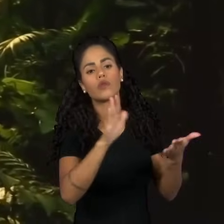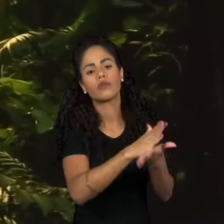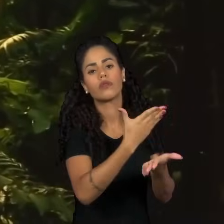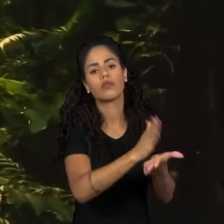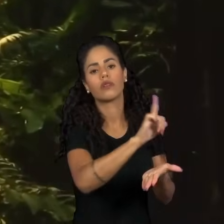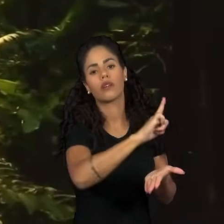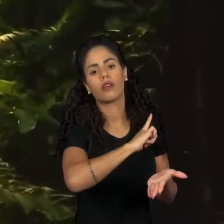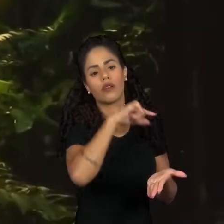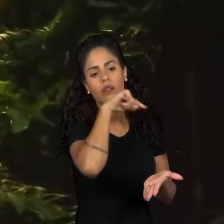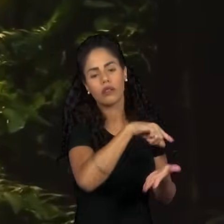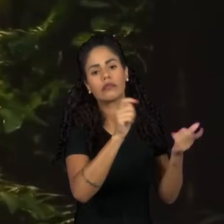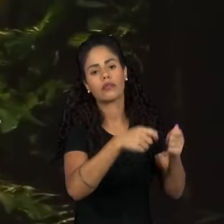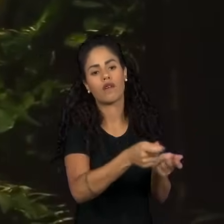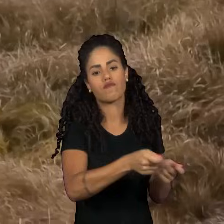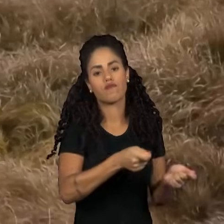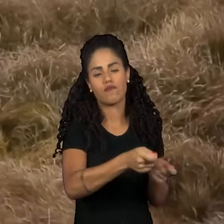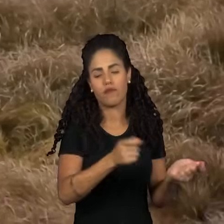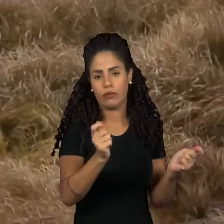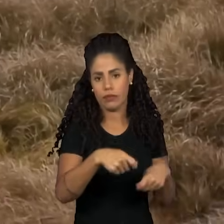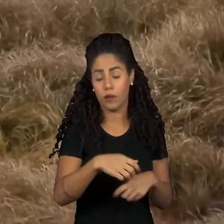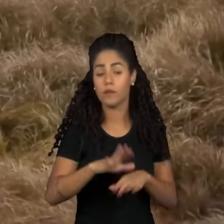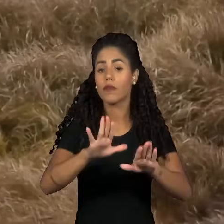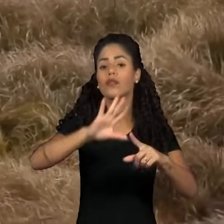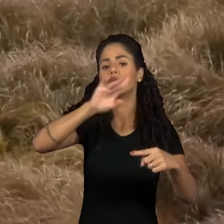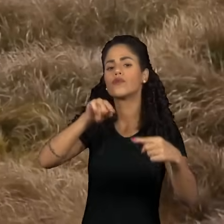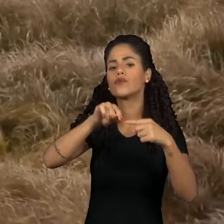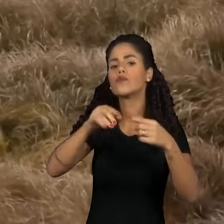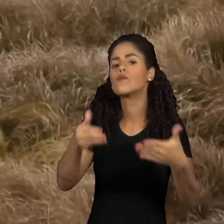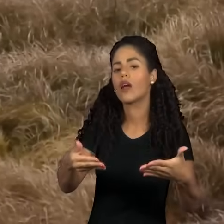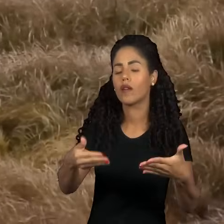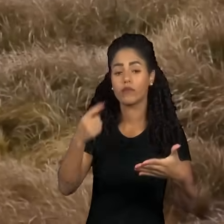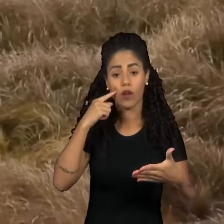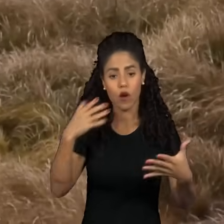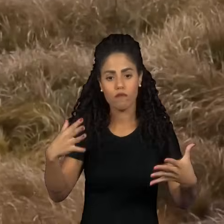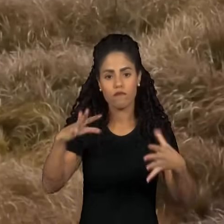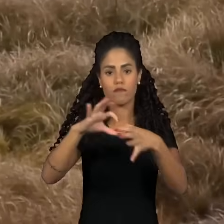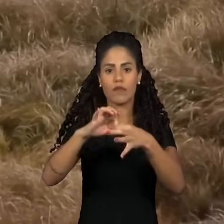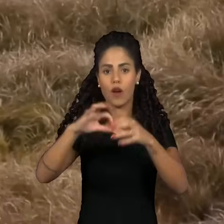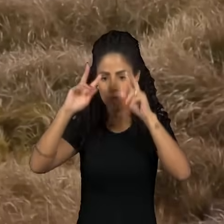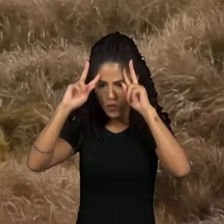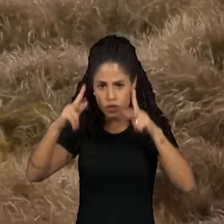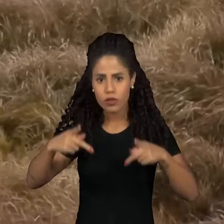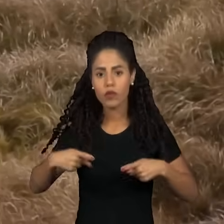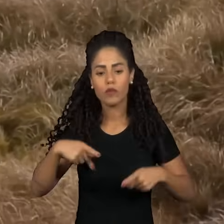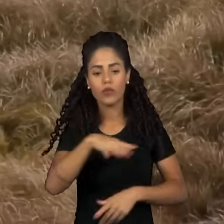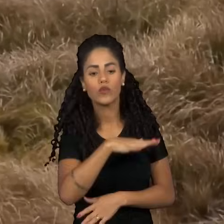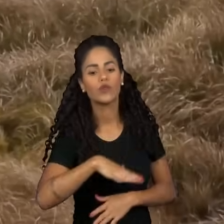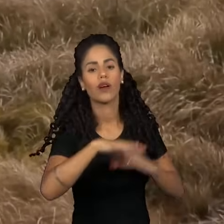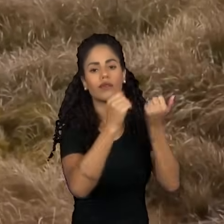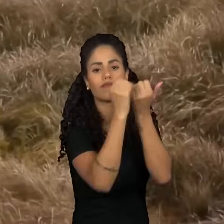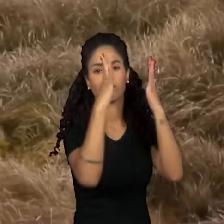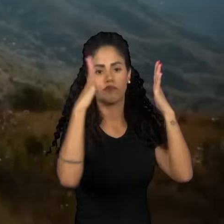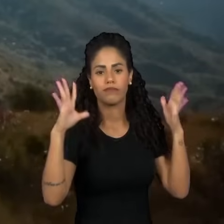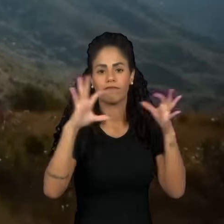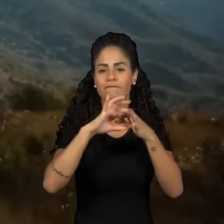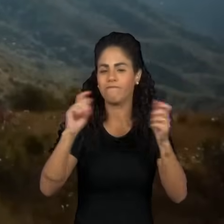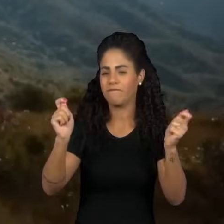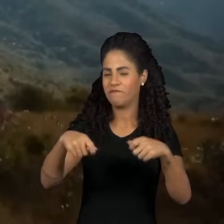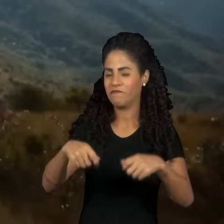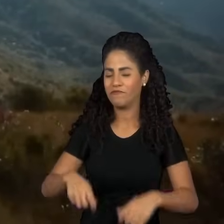recursos de forma equilibrada. O objetivo é conciliar a presença humana nos espaços protegidos.